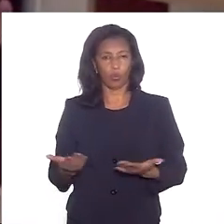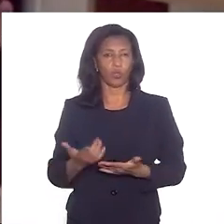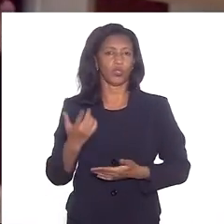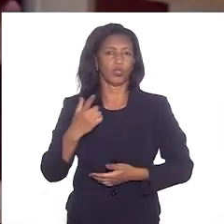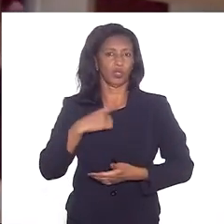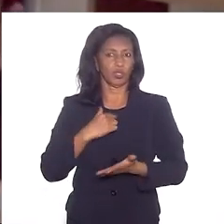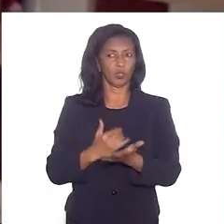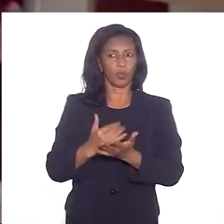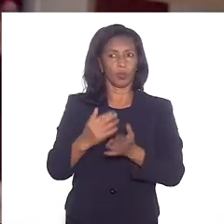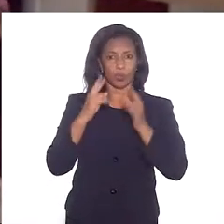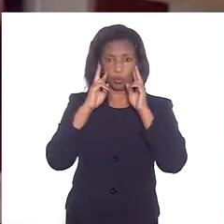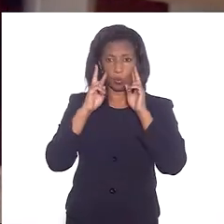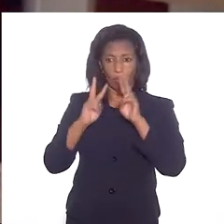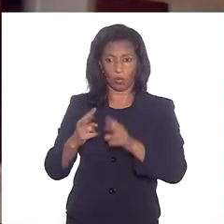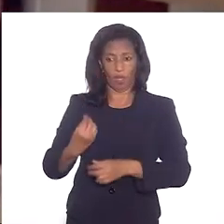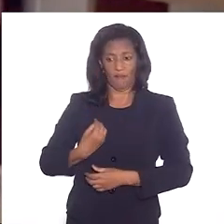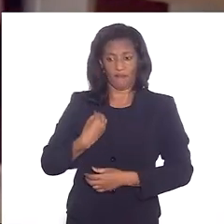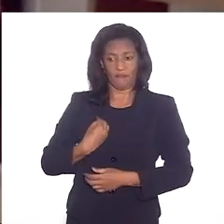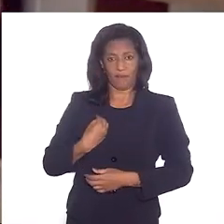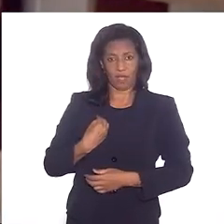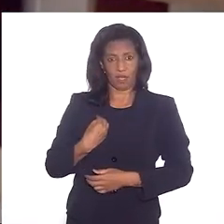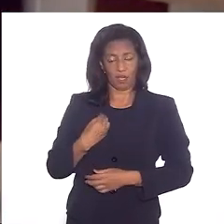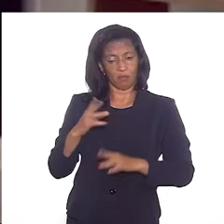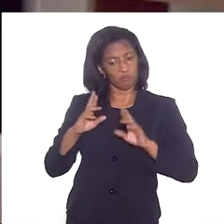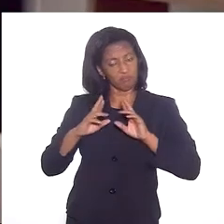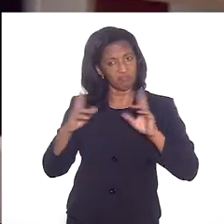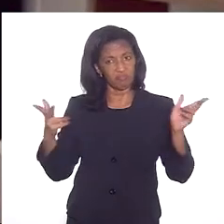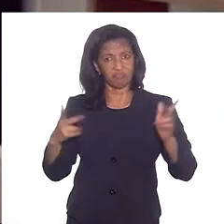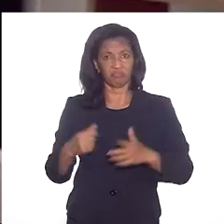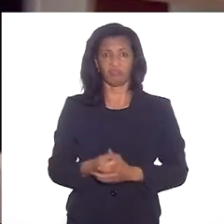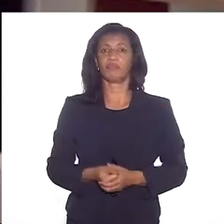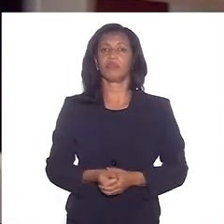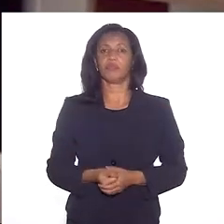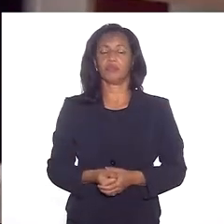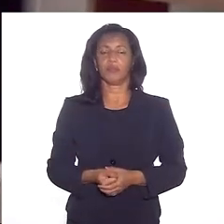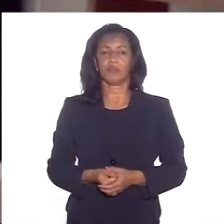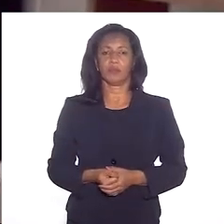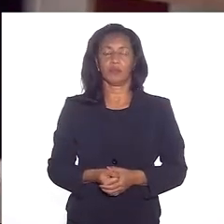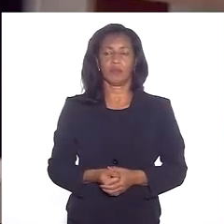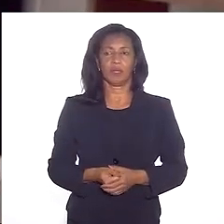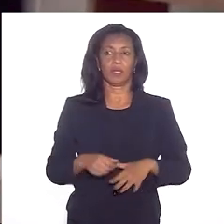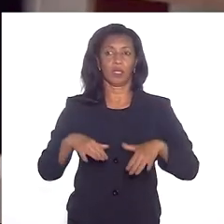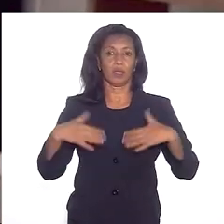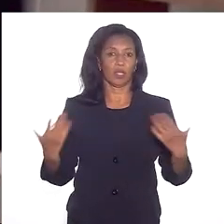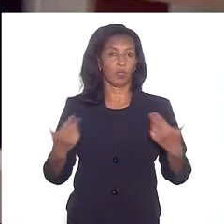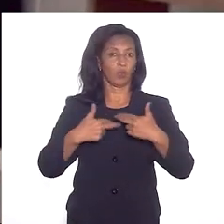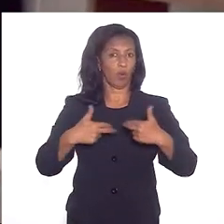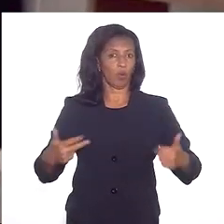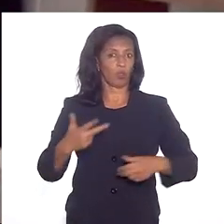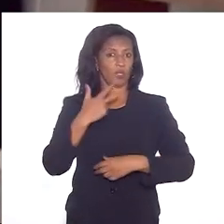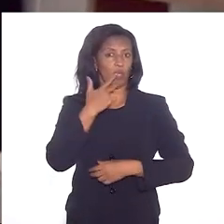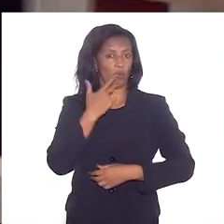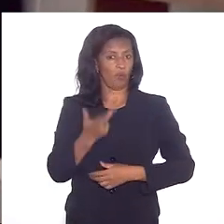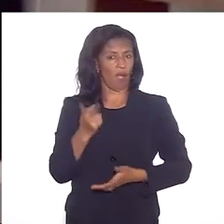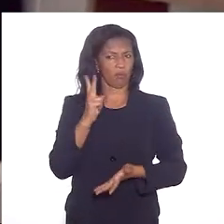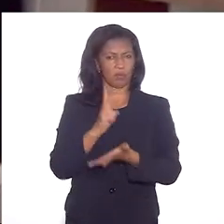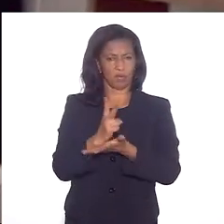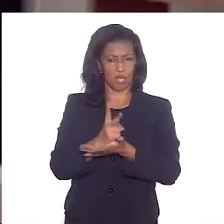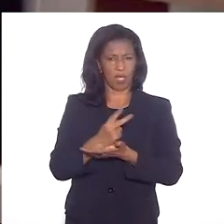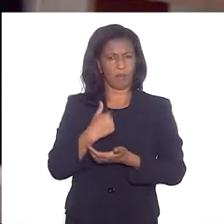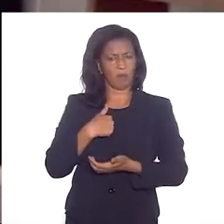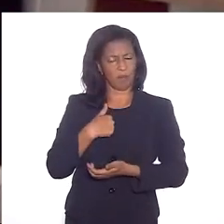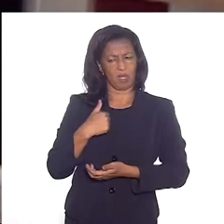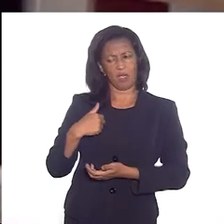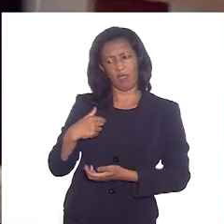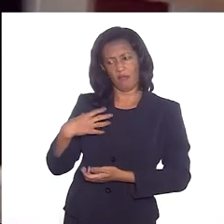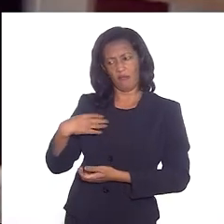a gente começou a olhar a vida de um outro formato, né? E uma coisa que eu falo para mim, falo